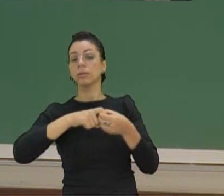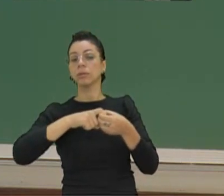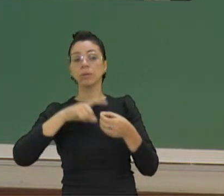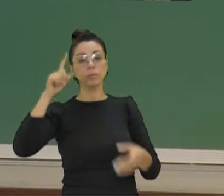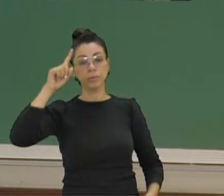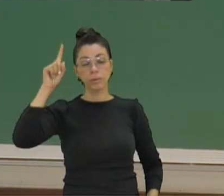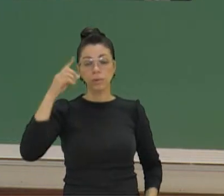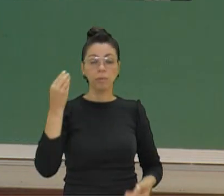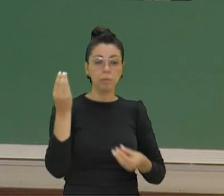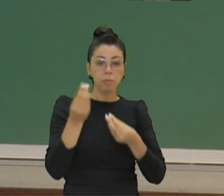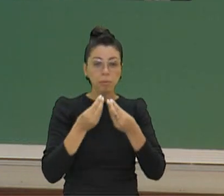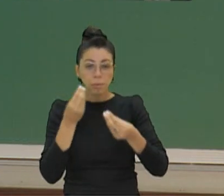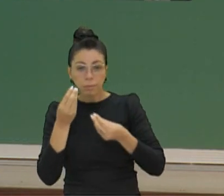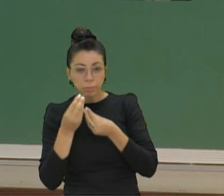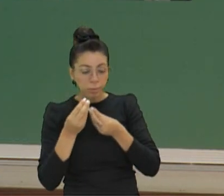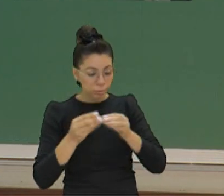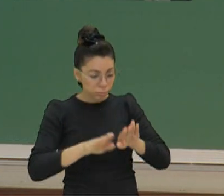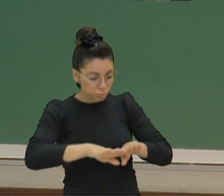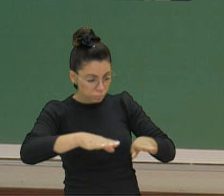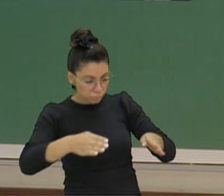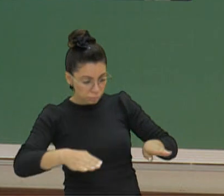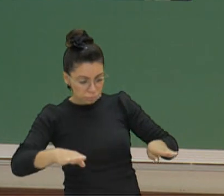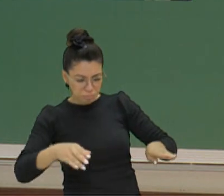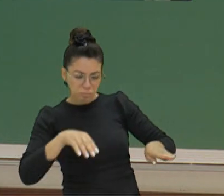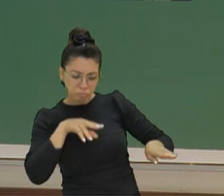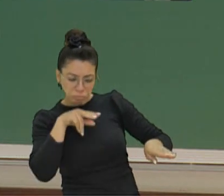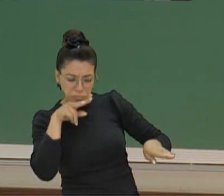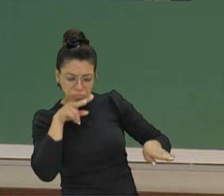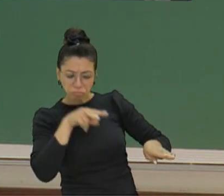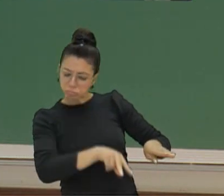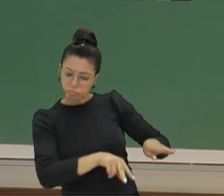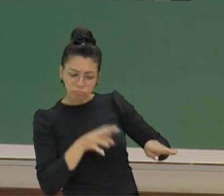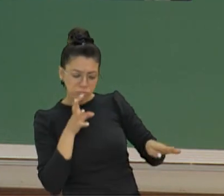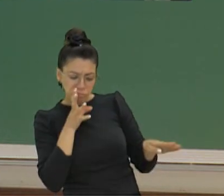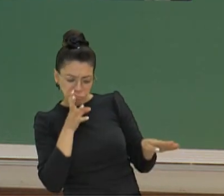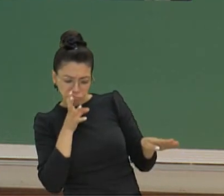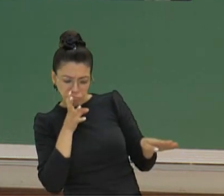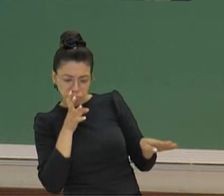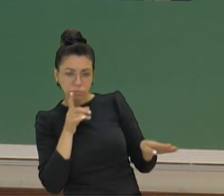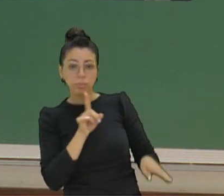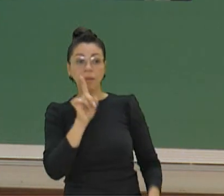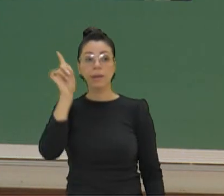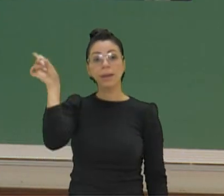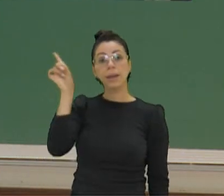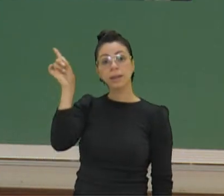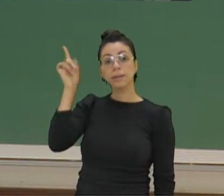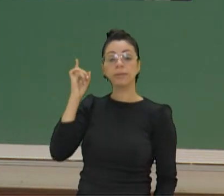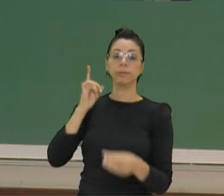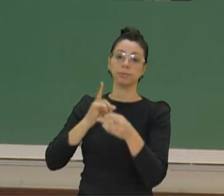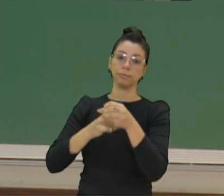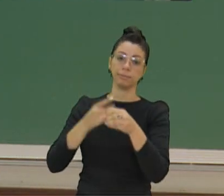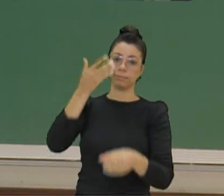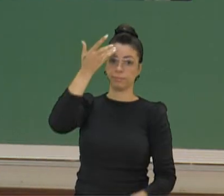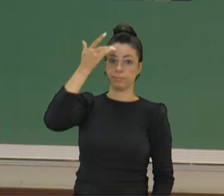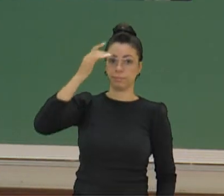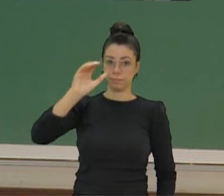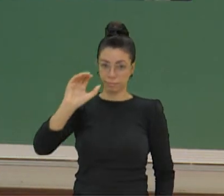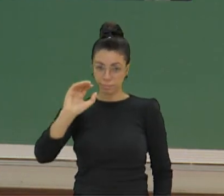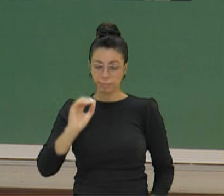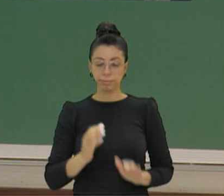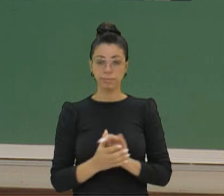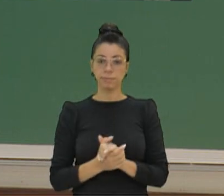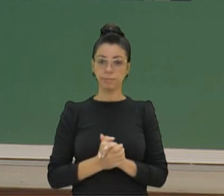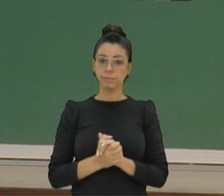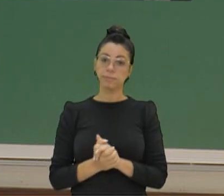é o chão, a calçada da sua cidade. Então essa aqui é da nossa cidade aqui de Curitiba. Bom, você já